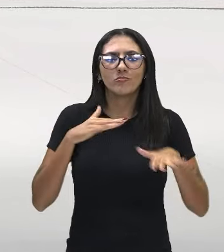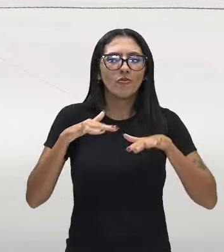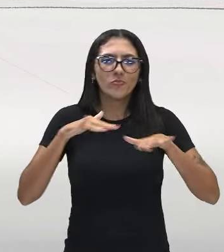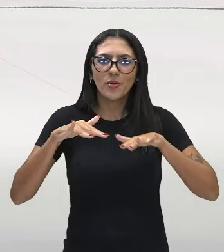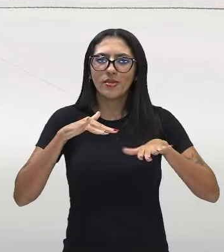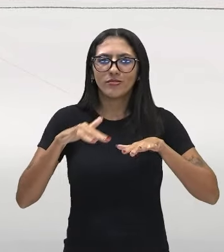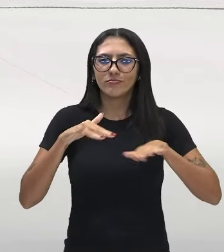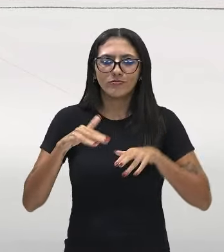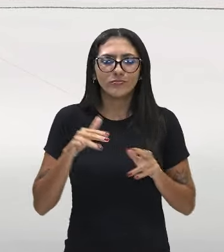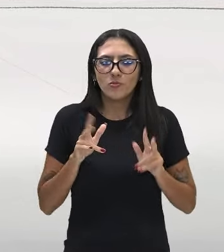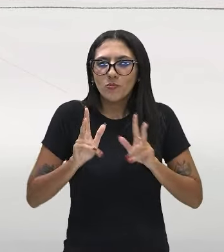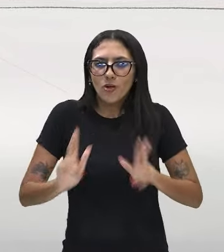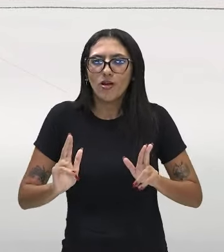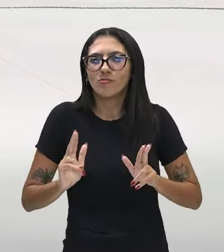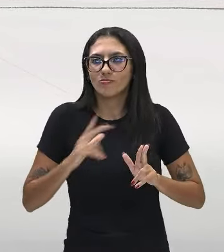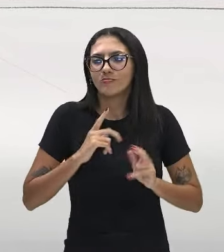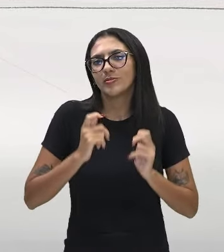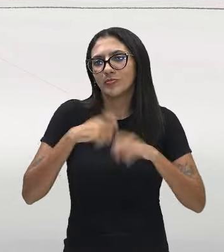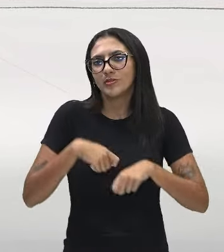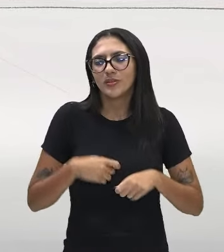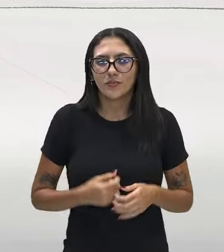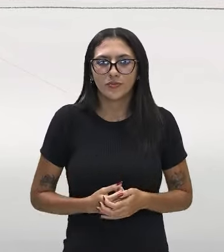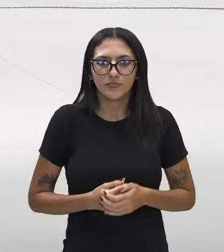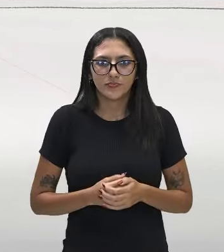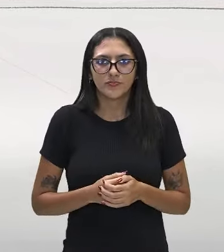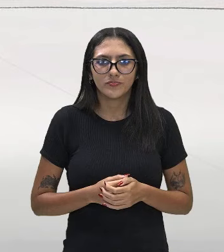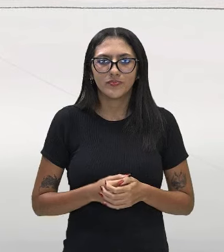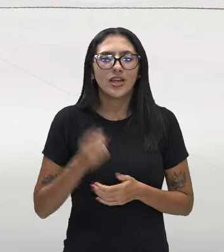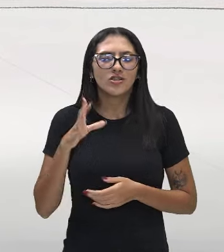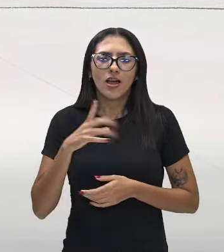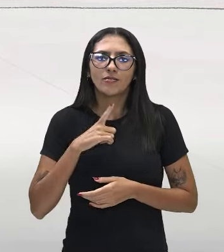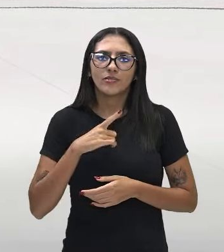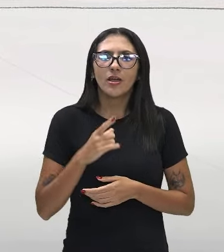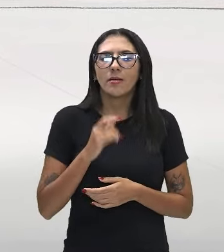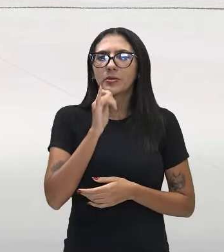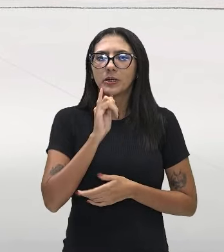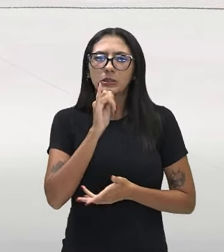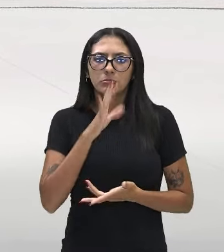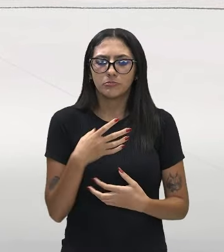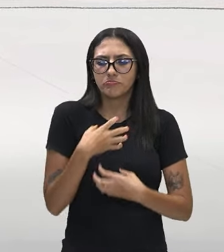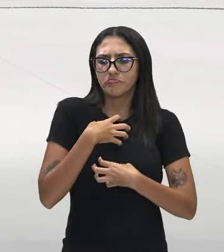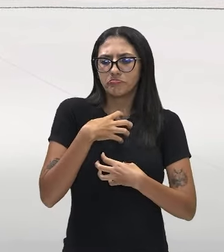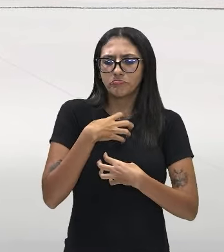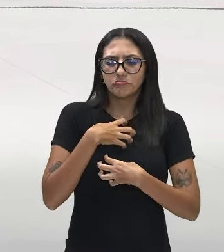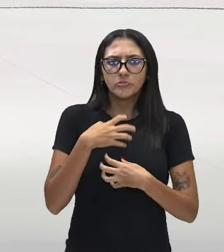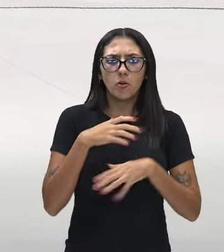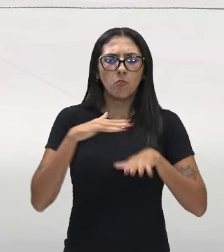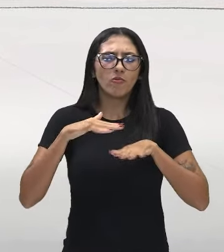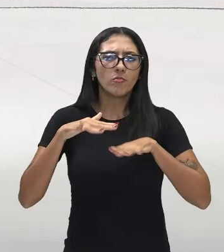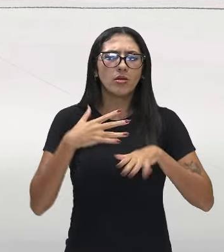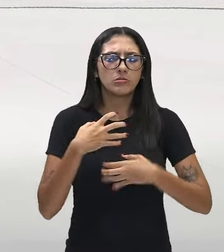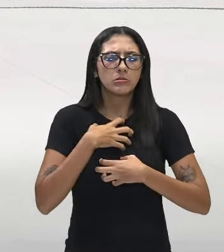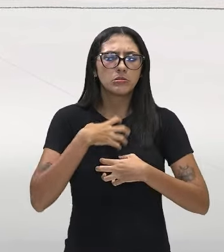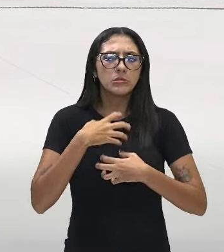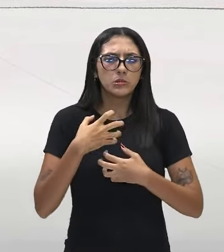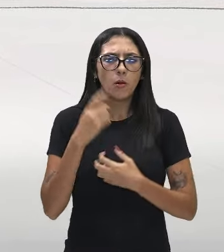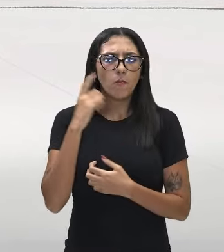basiquinho, só no 2 para lá, 2 para cá. Porque é uma coisa que ela já vai envolvendo. Então, a partir do momento que você consegue juntar ali na